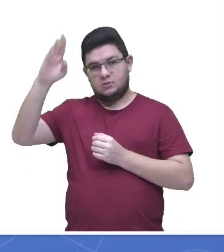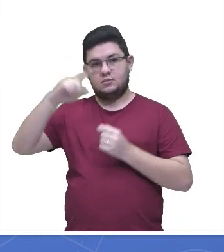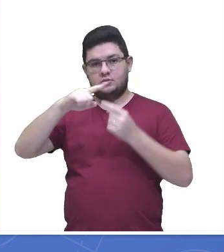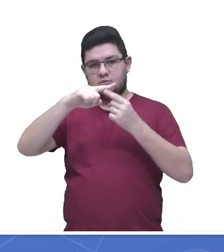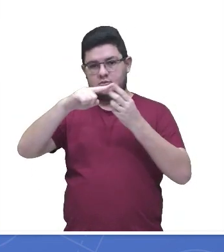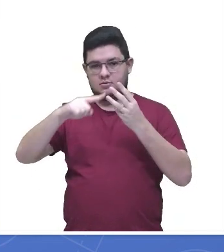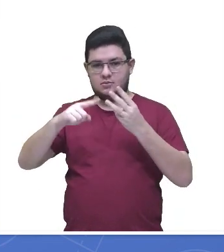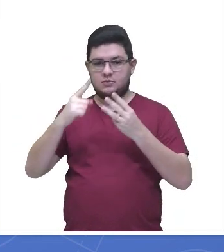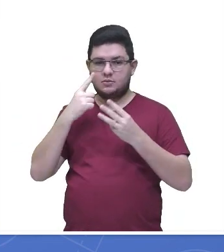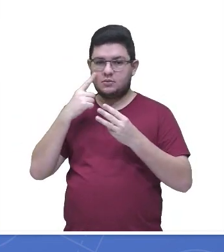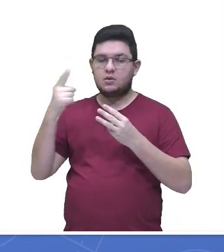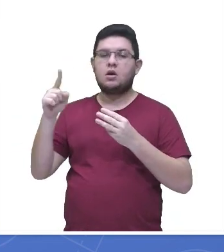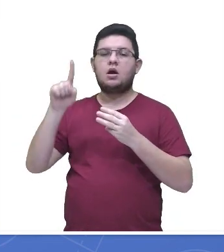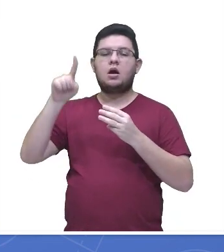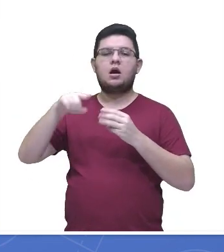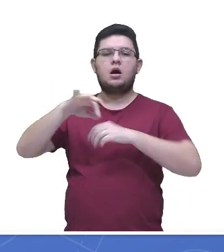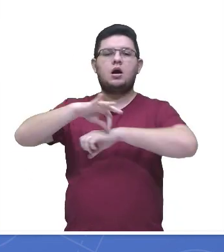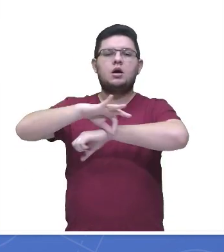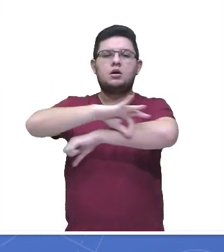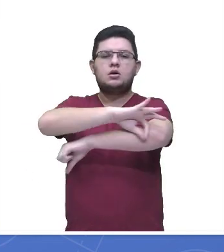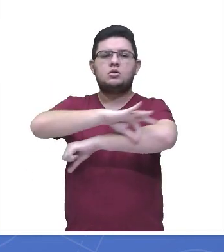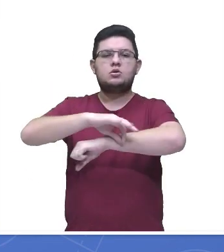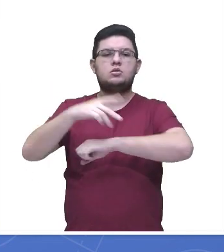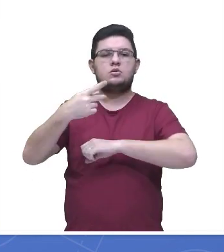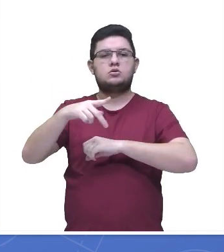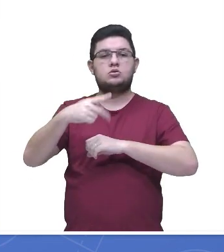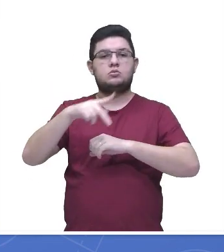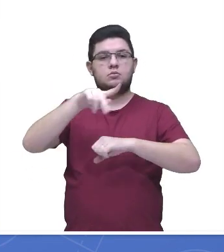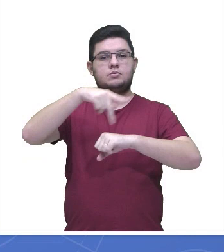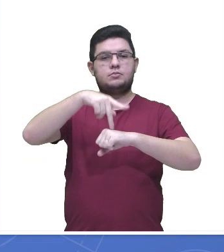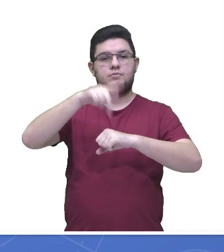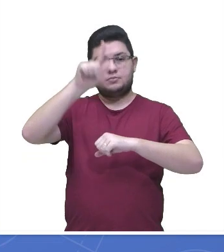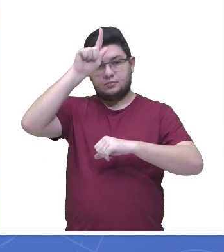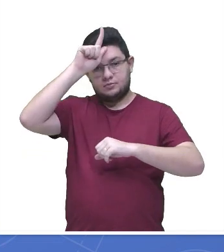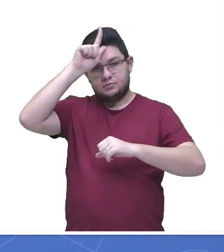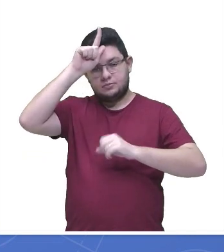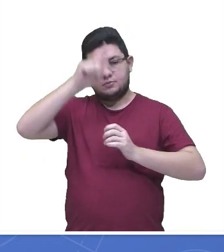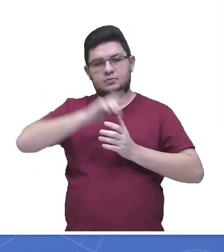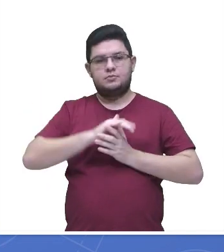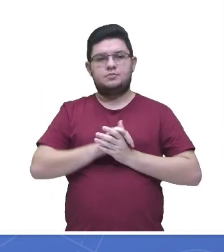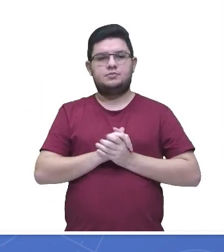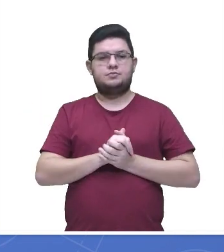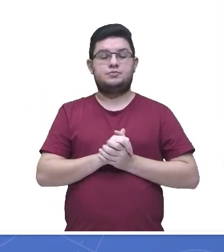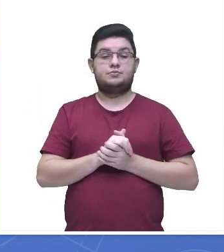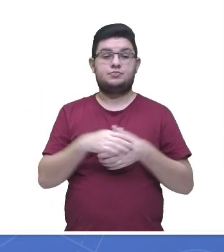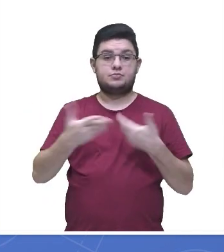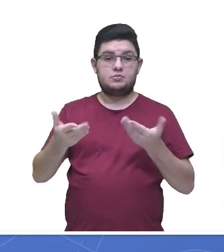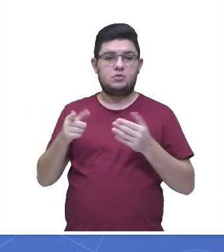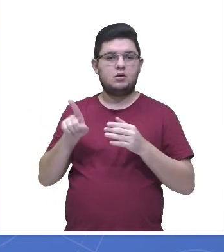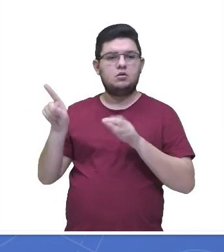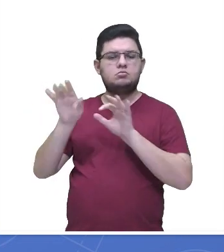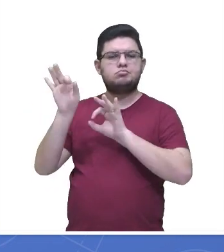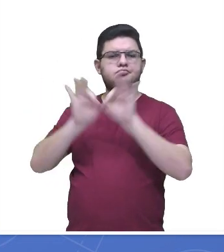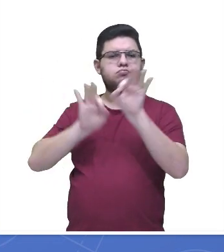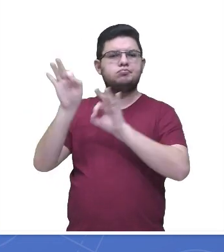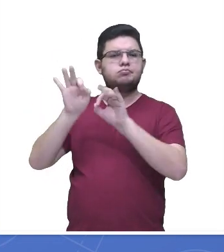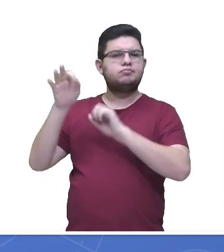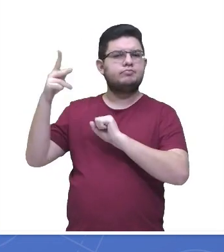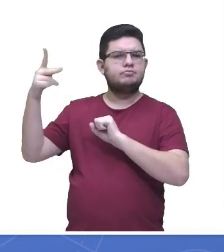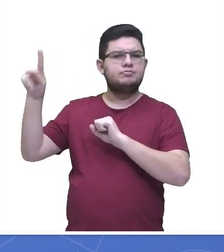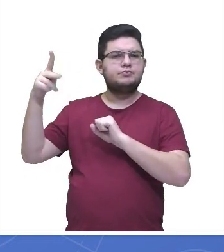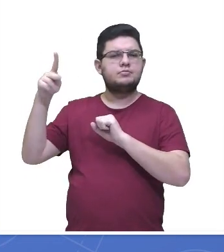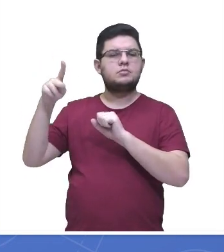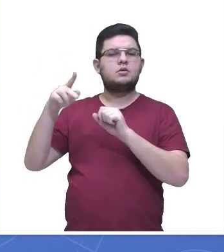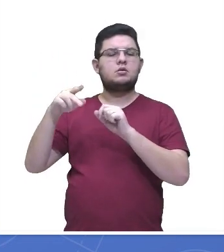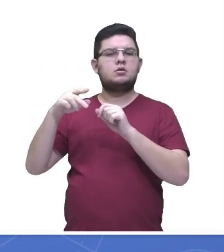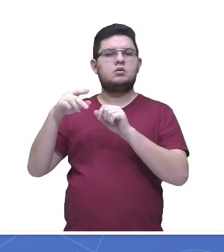parte dessa arquitetura grega. Então, a arquitetura grega, a civilização grega